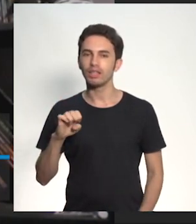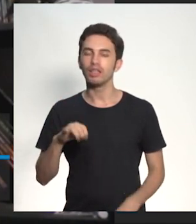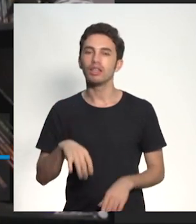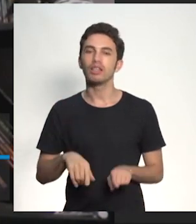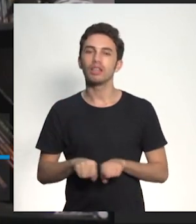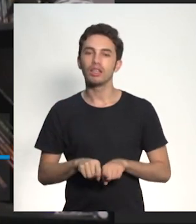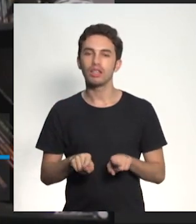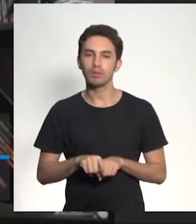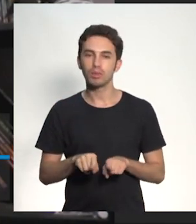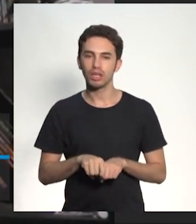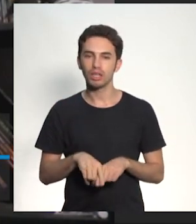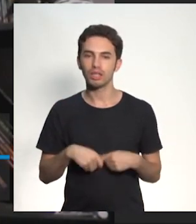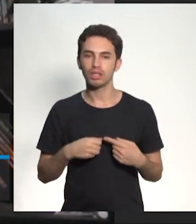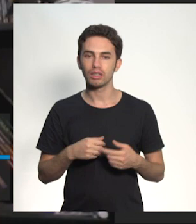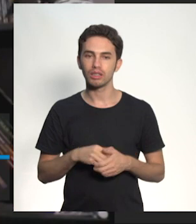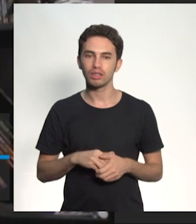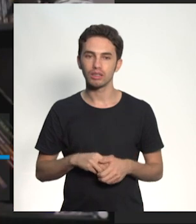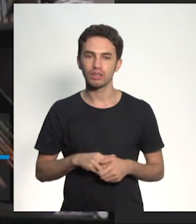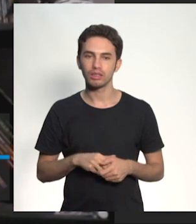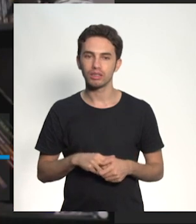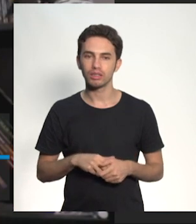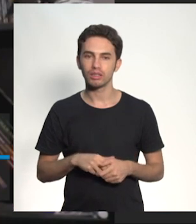Escola